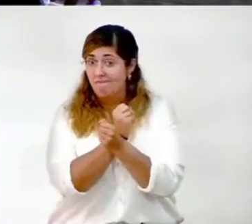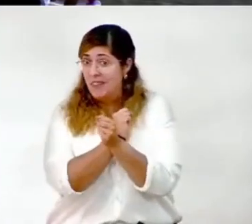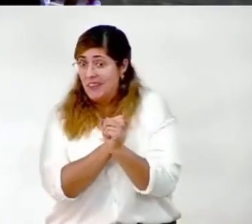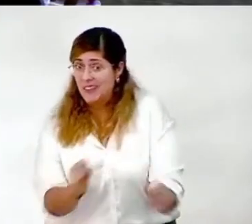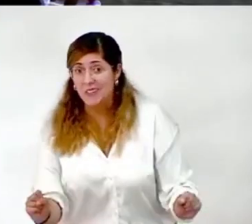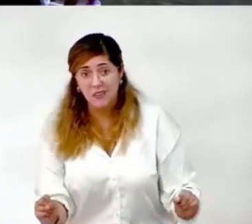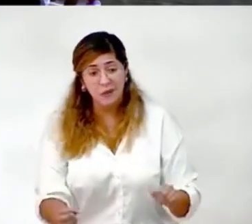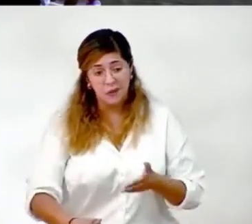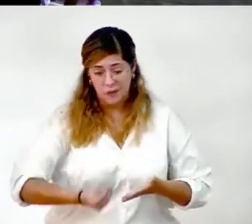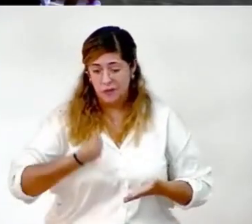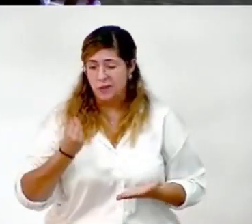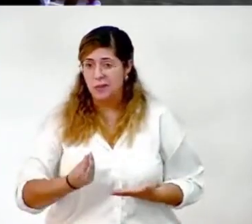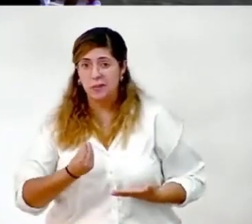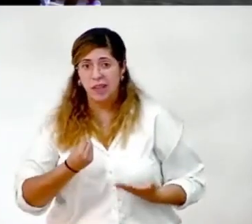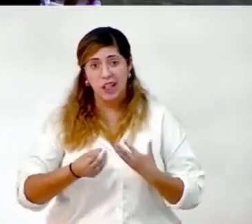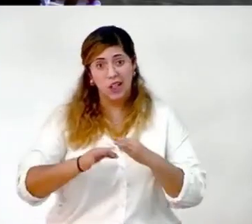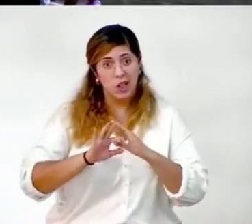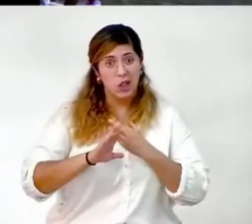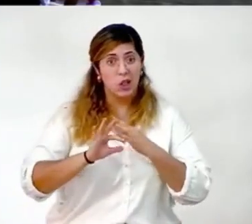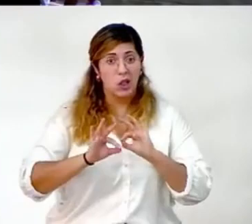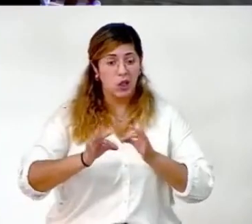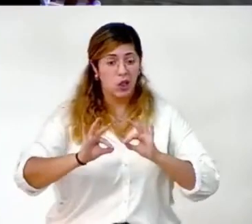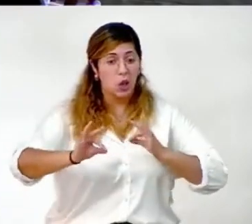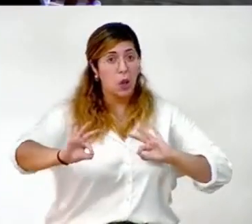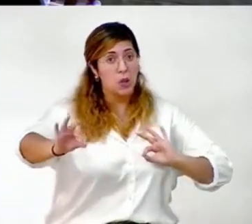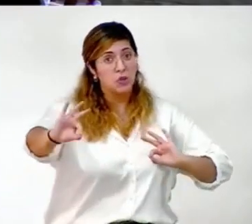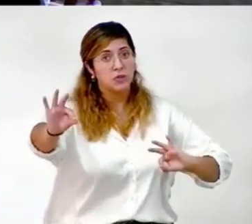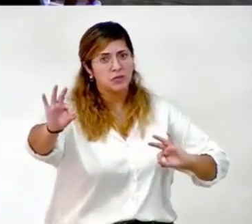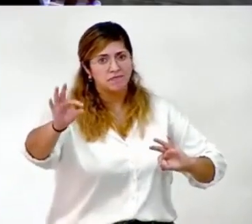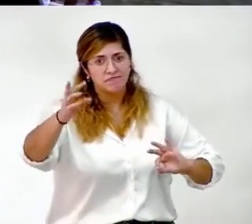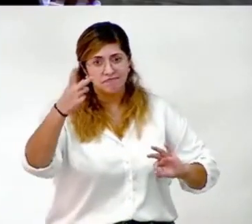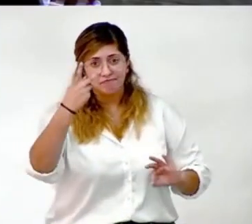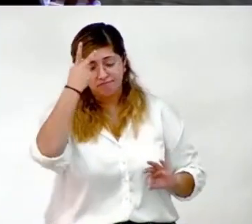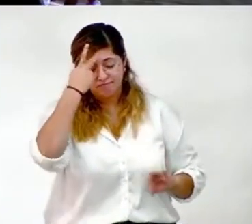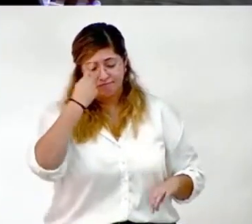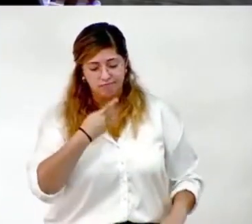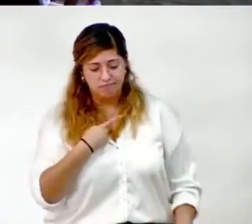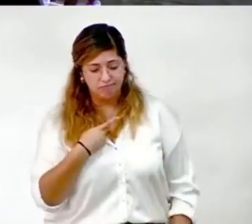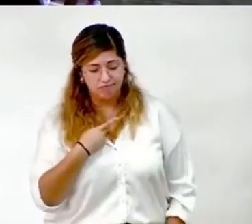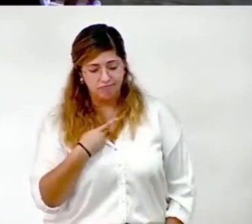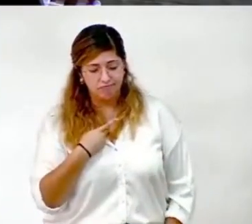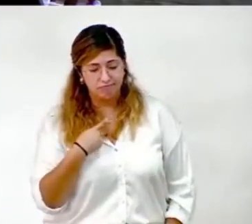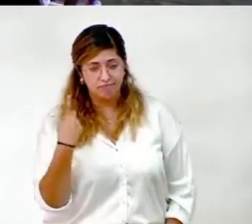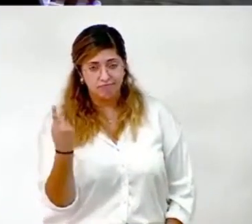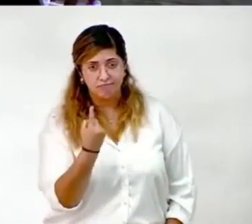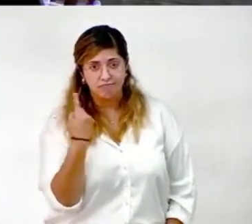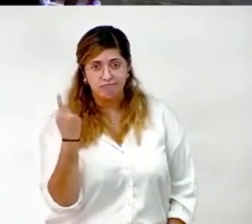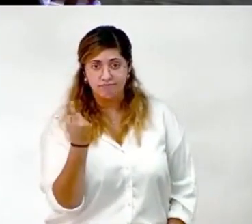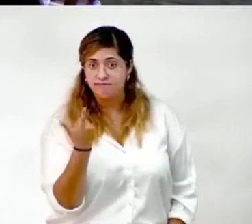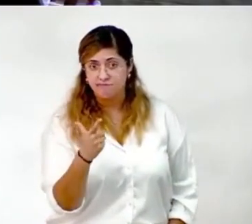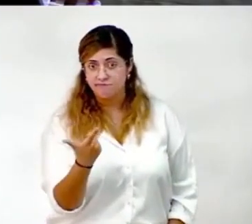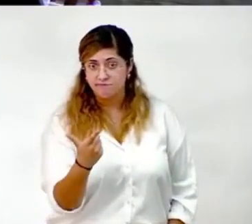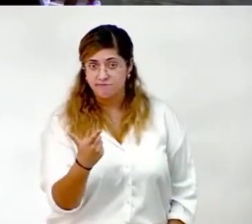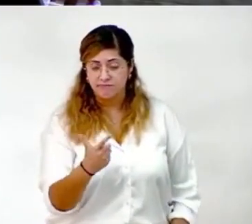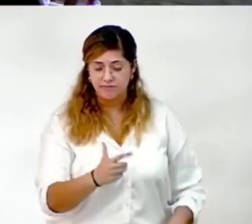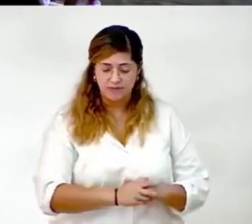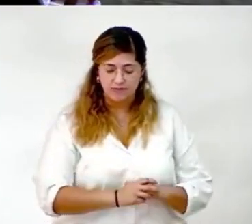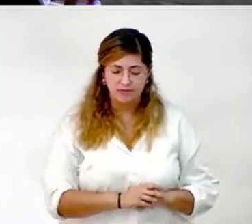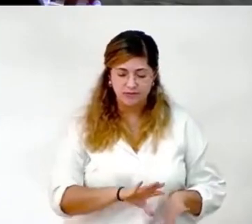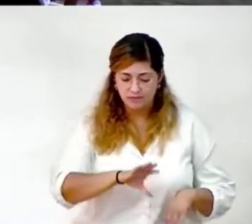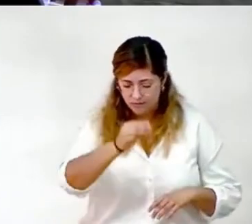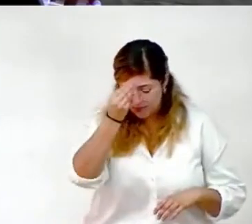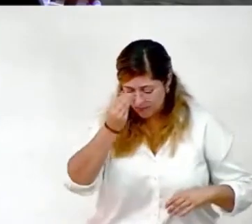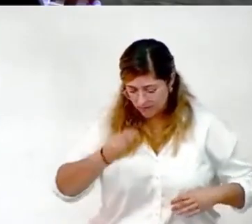essas características por nossas próprias forças. Mas vejamos um